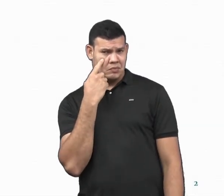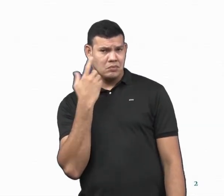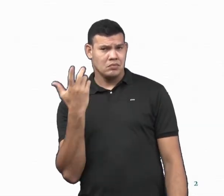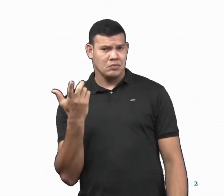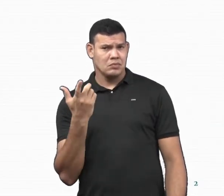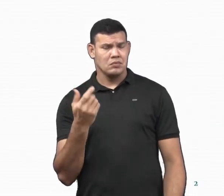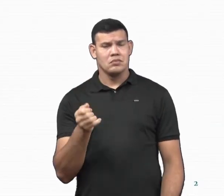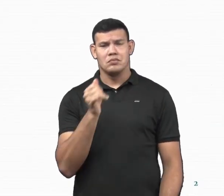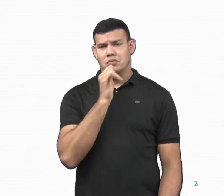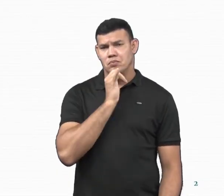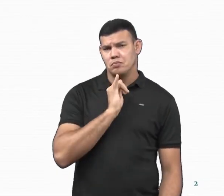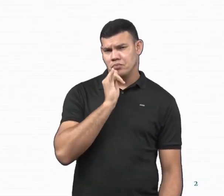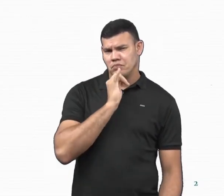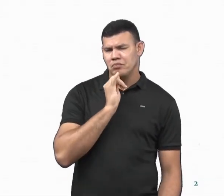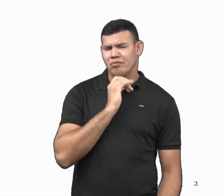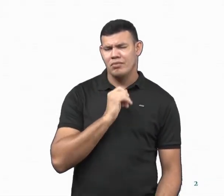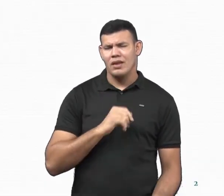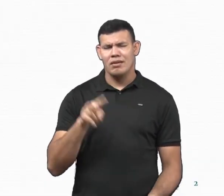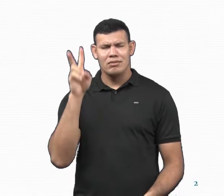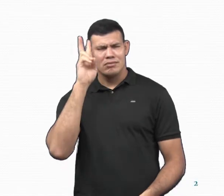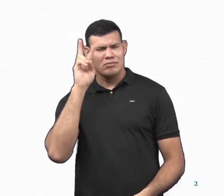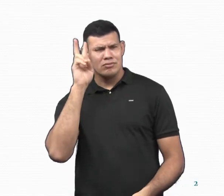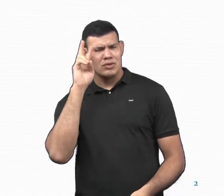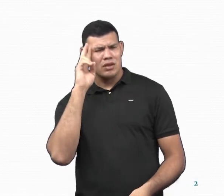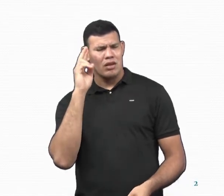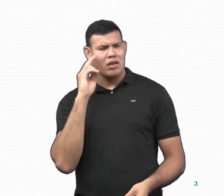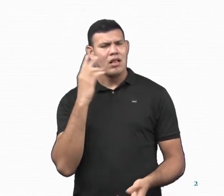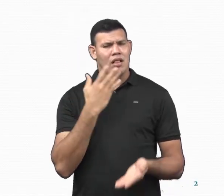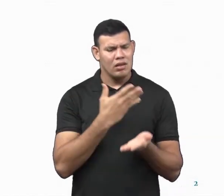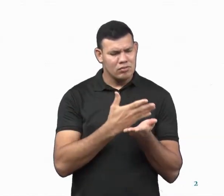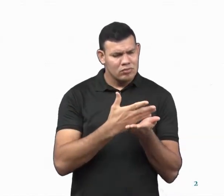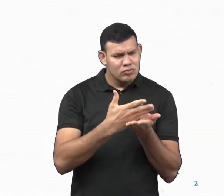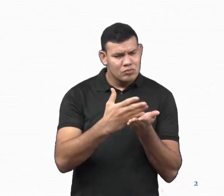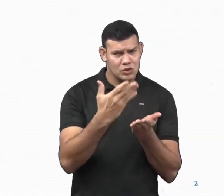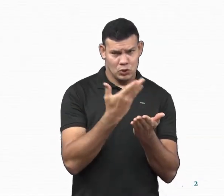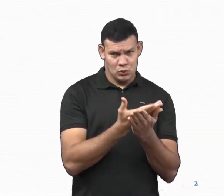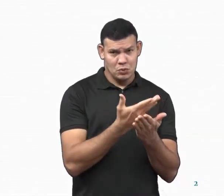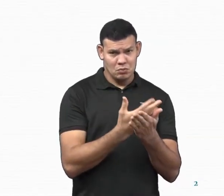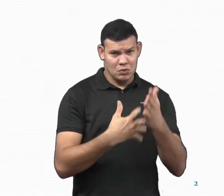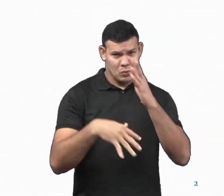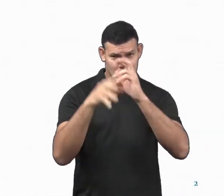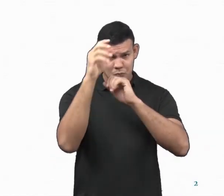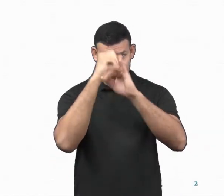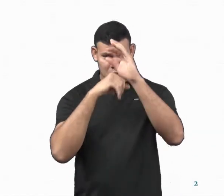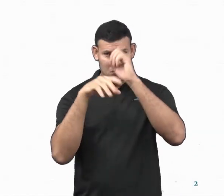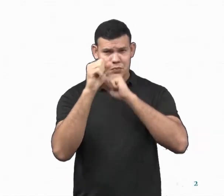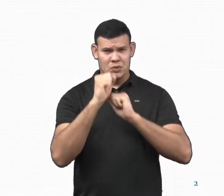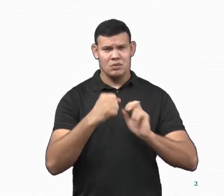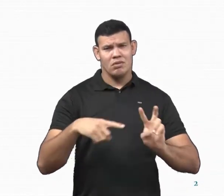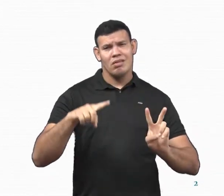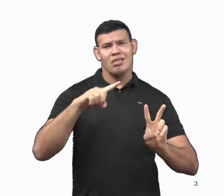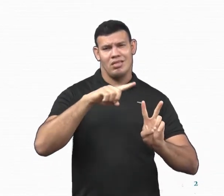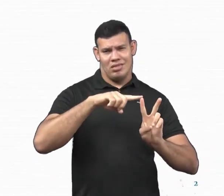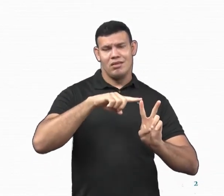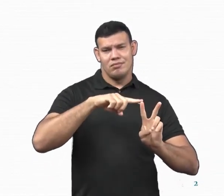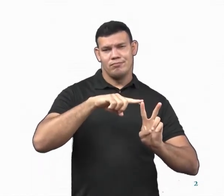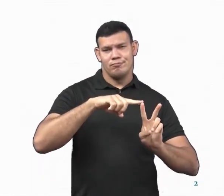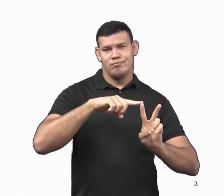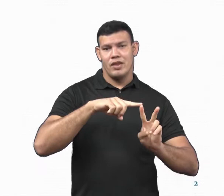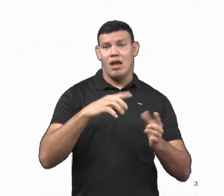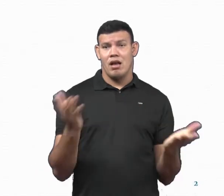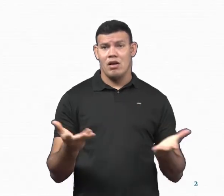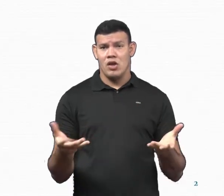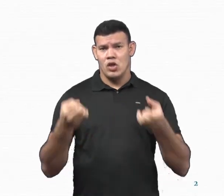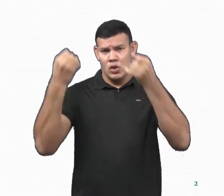naturais quando você aprendeu a radiciação. Primeiro eu vou mostrar aqui para vocês o nome de cada partezinha para a